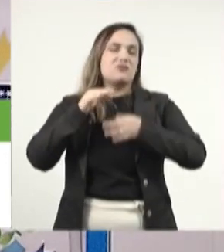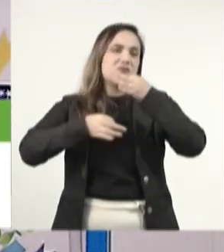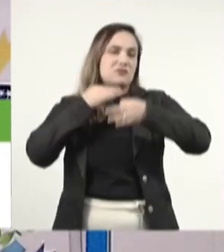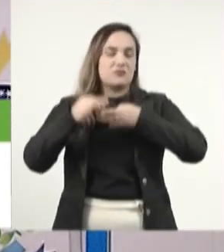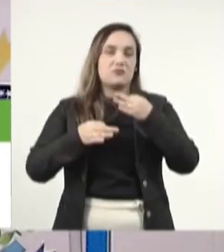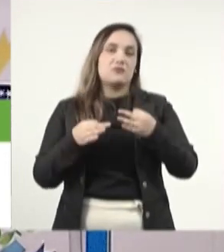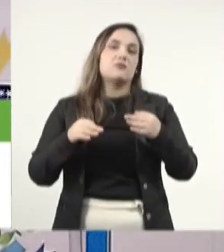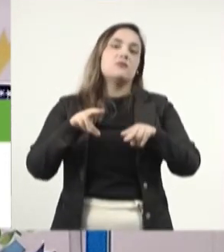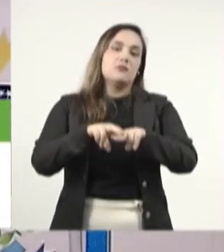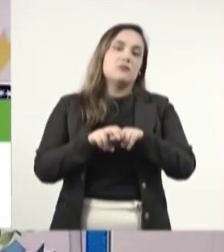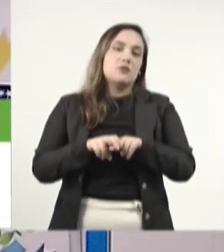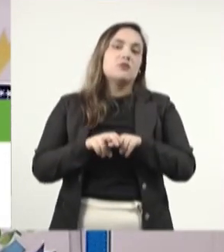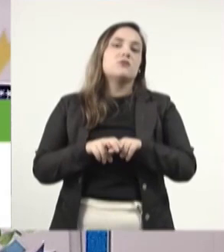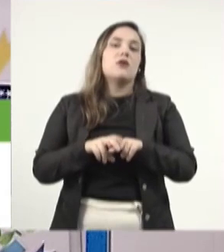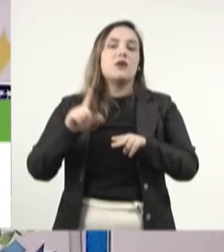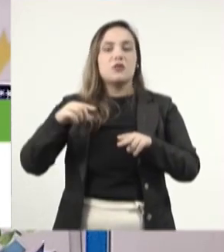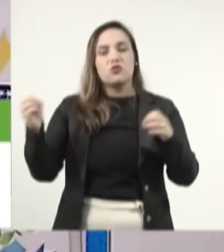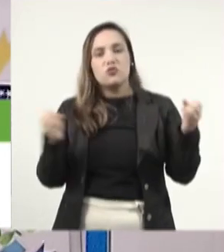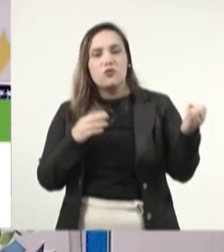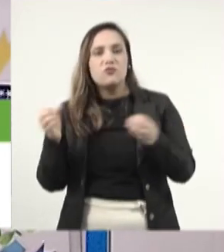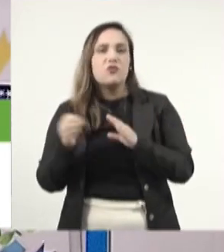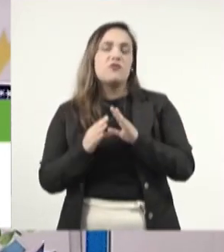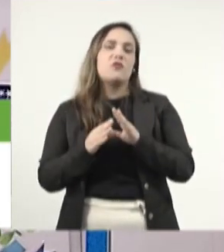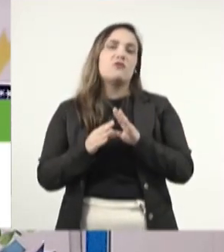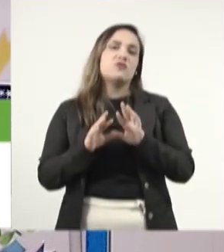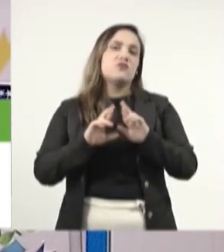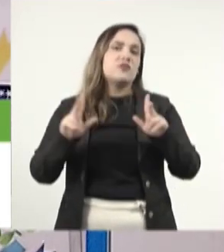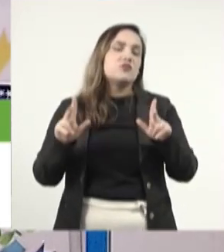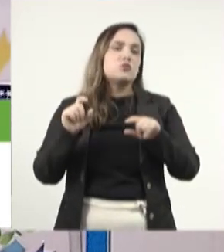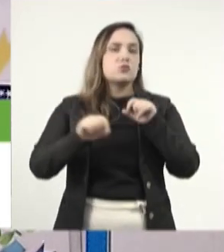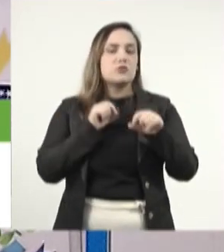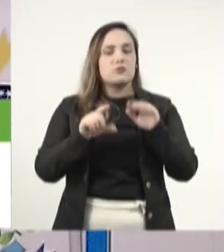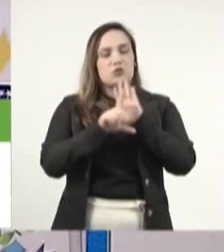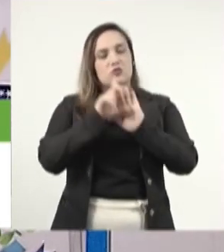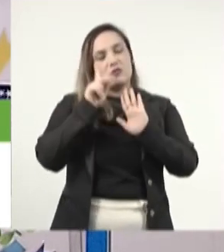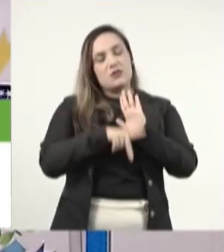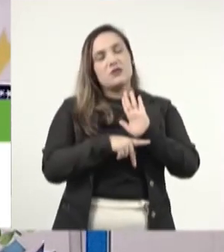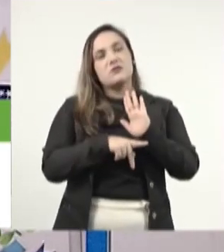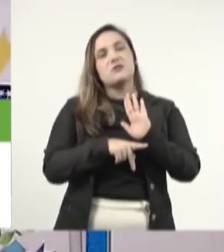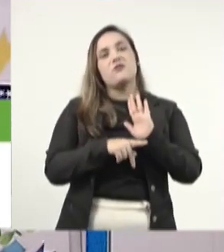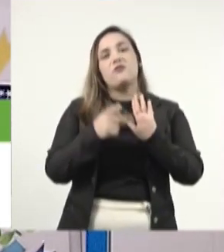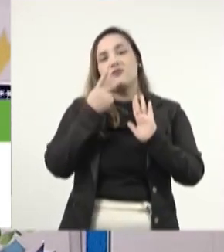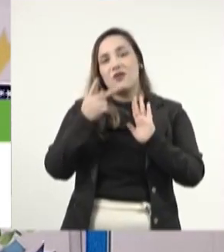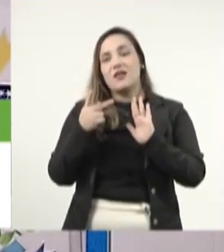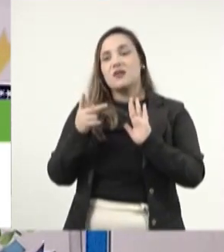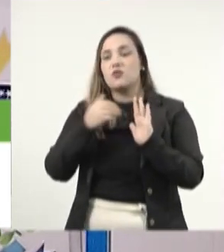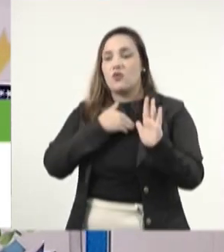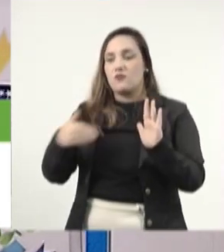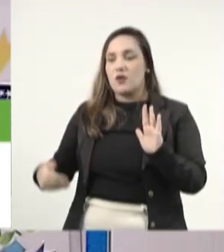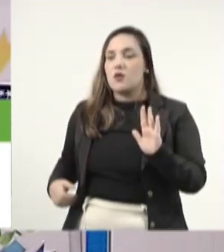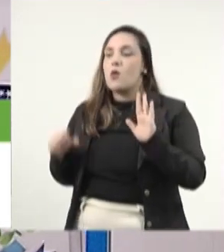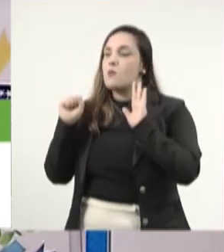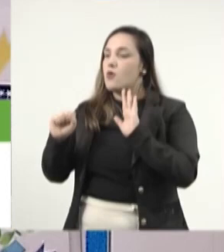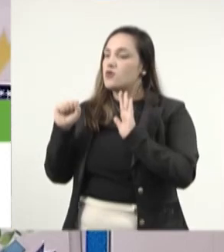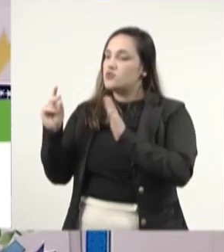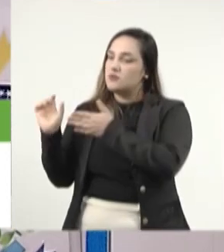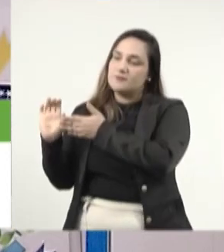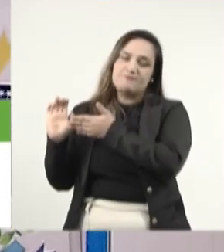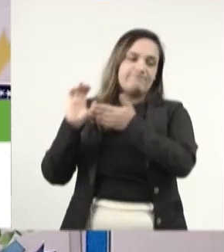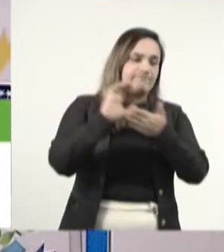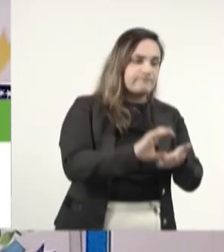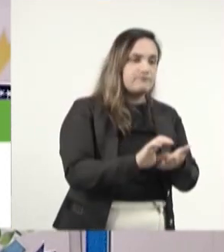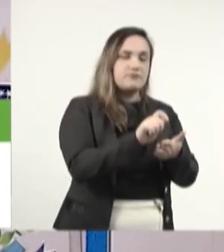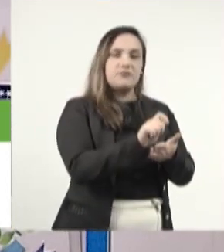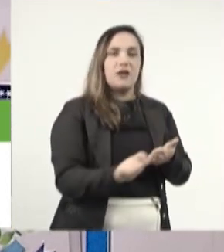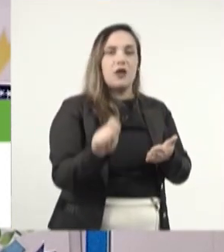inovação que traz esse projeto de lei é que o Poder Executivo fica autorizado a destinar recursos para as associações e